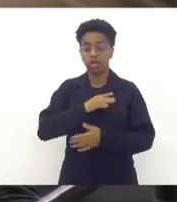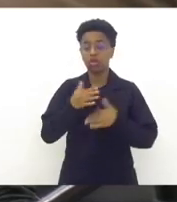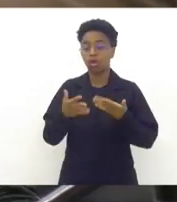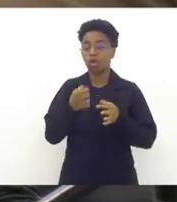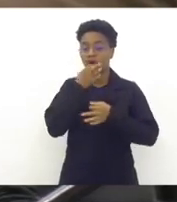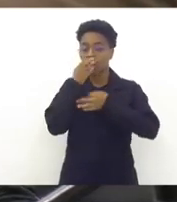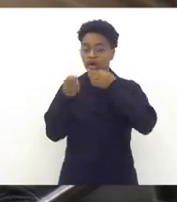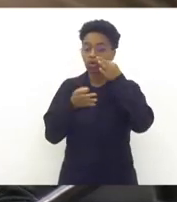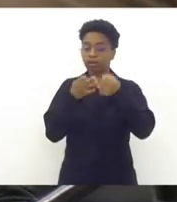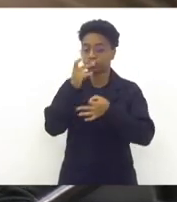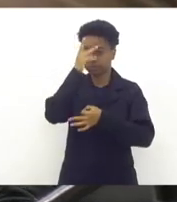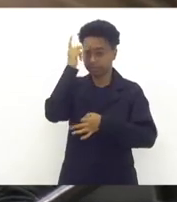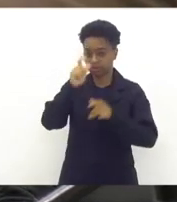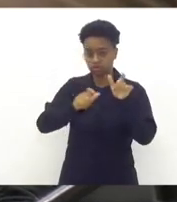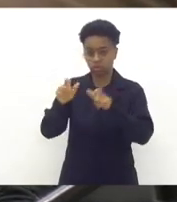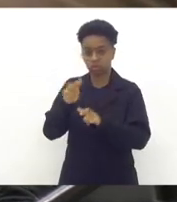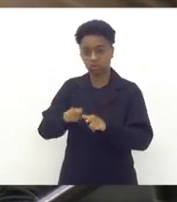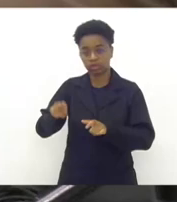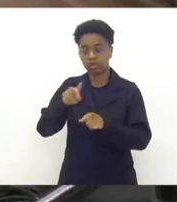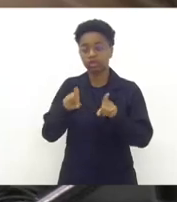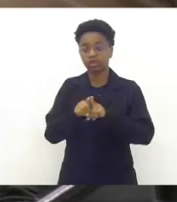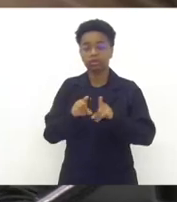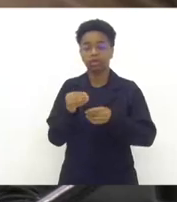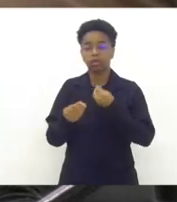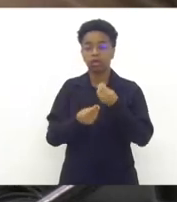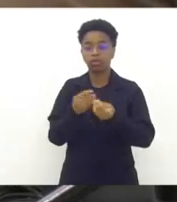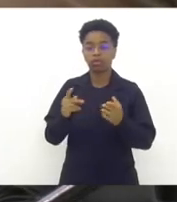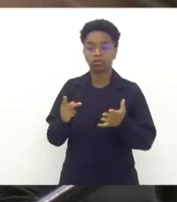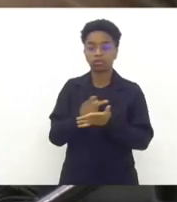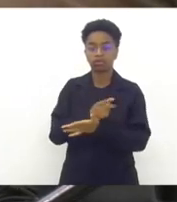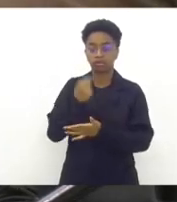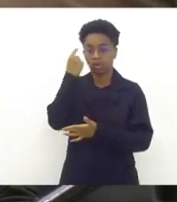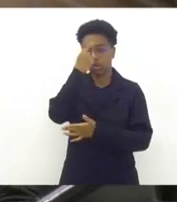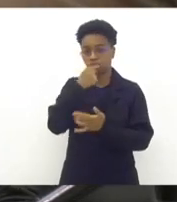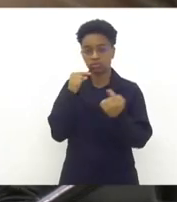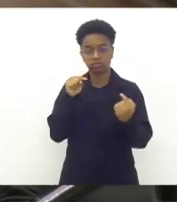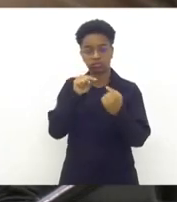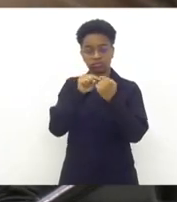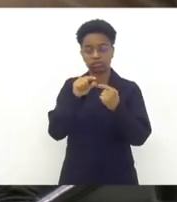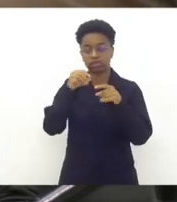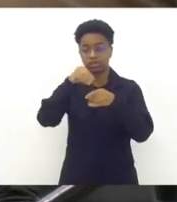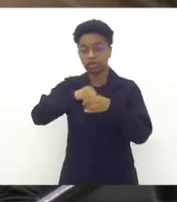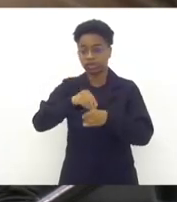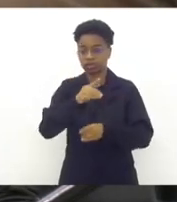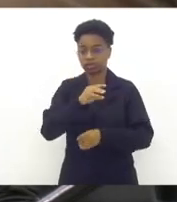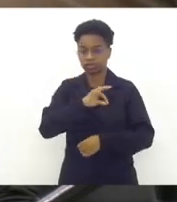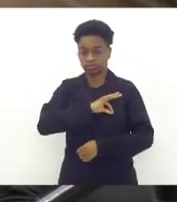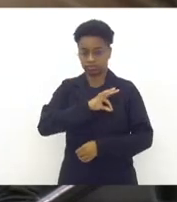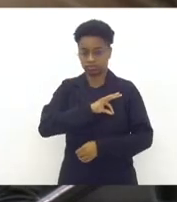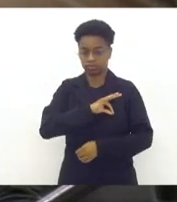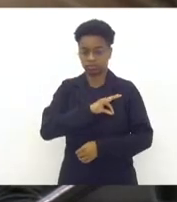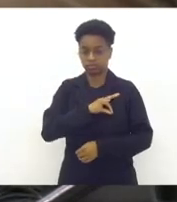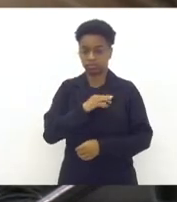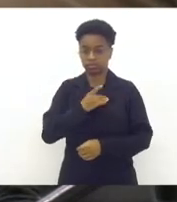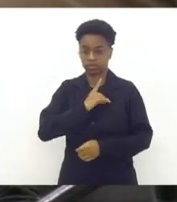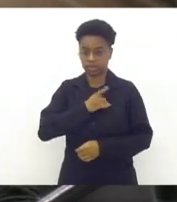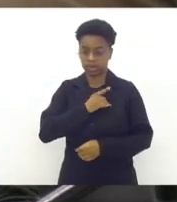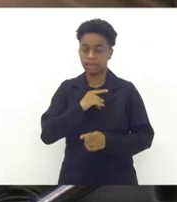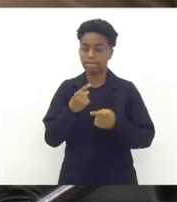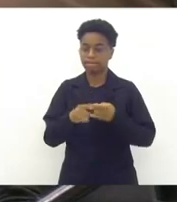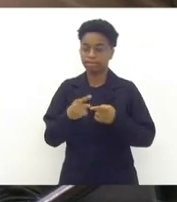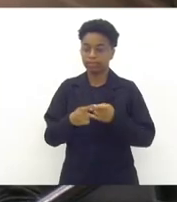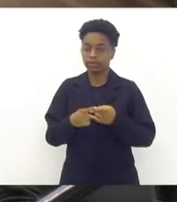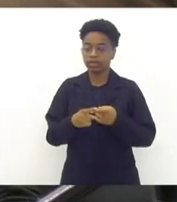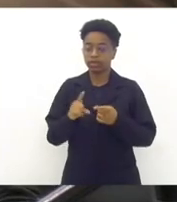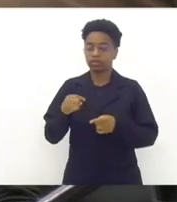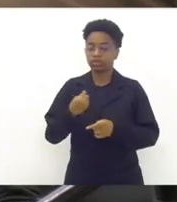utilizaram e como se deu esse processo do reconhecimento já dentro da delegacia. Né? Nós trouxemos aqui,